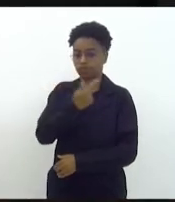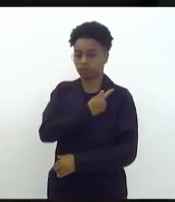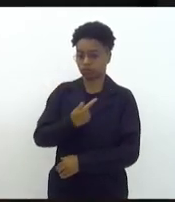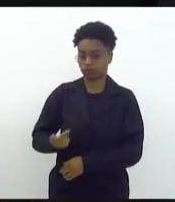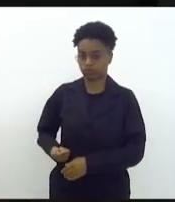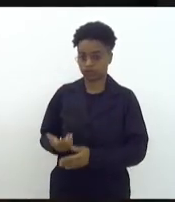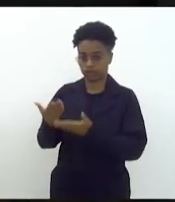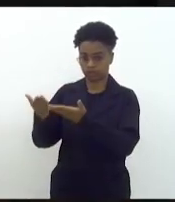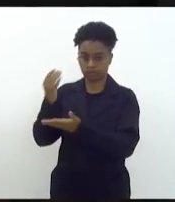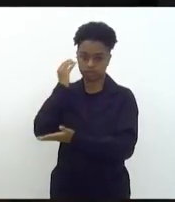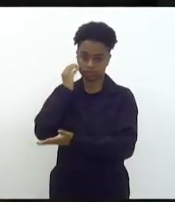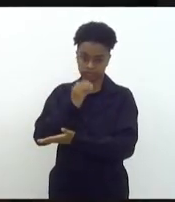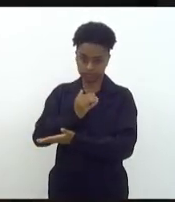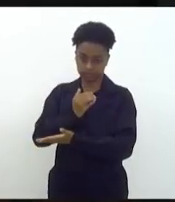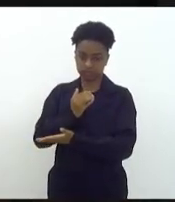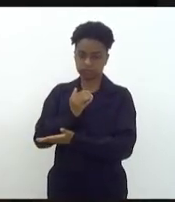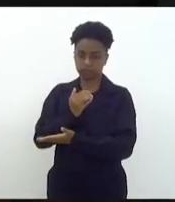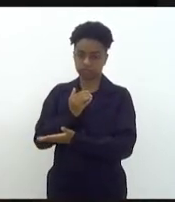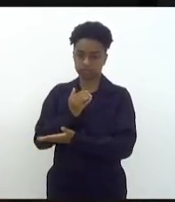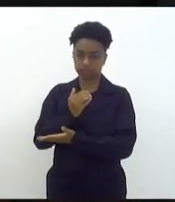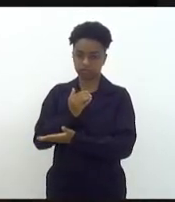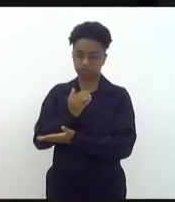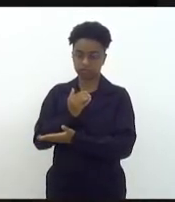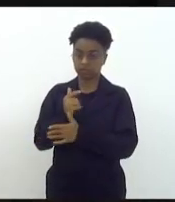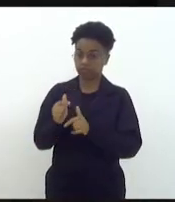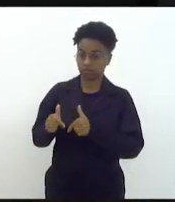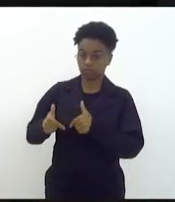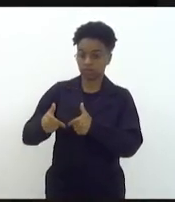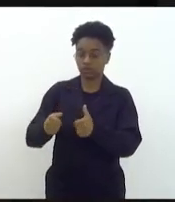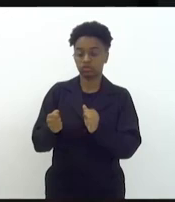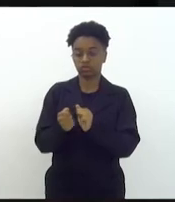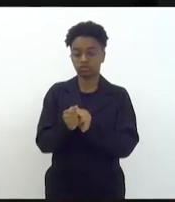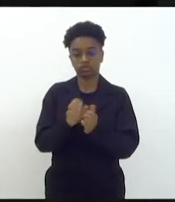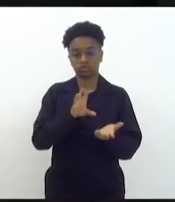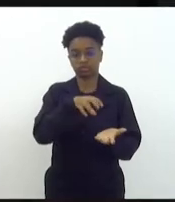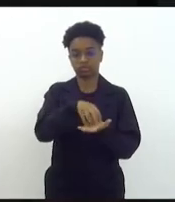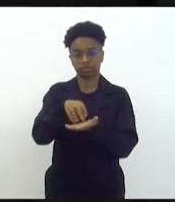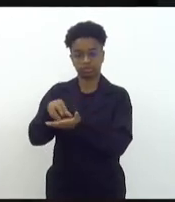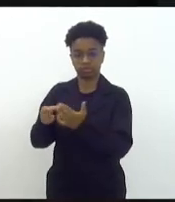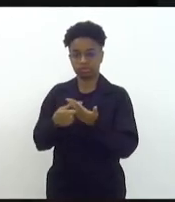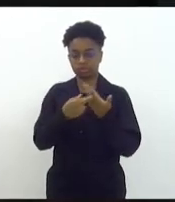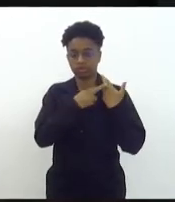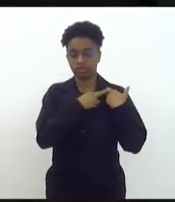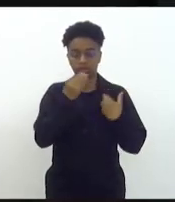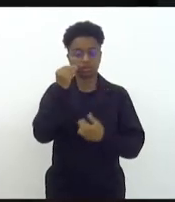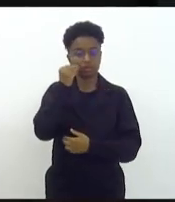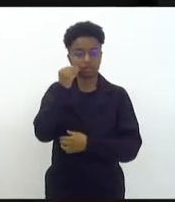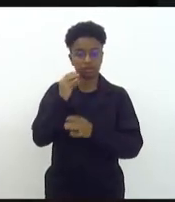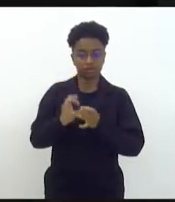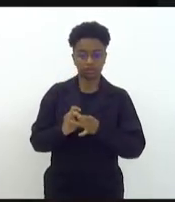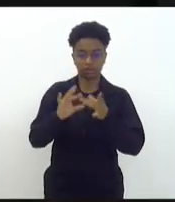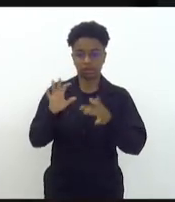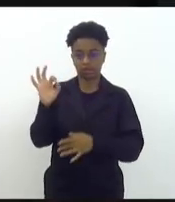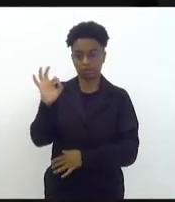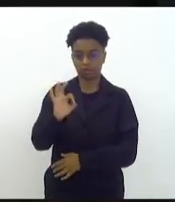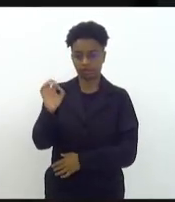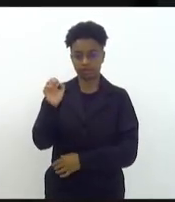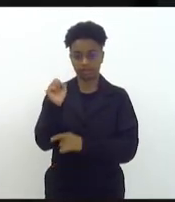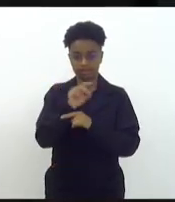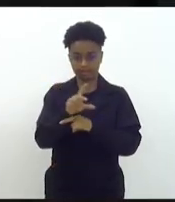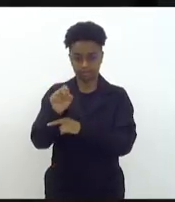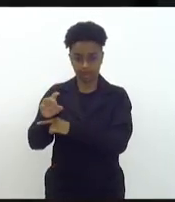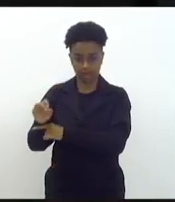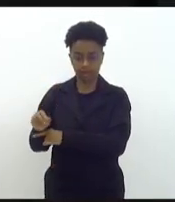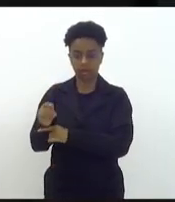do Estado do Rio de Janeiro Cláudio Castro Providência junto aos órgãos competentes Para viabilizar percentual vagas para